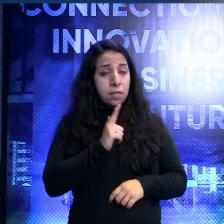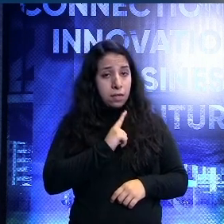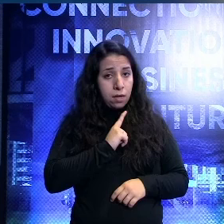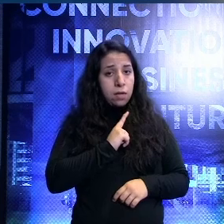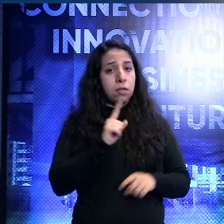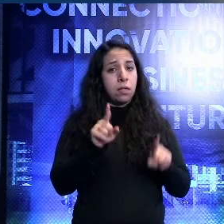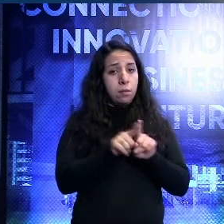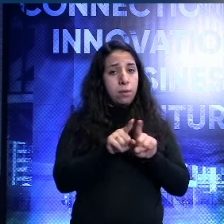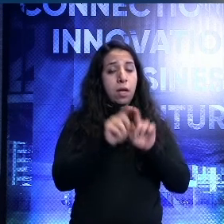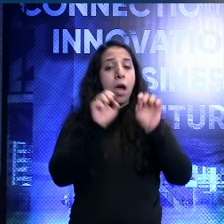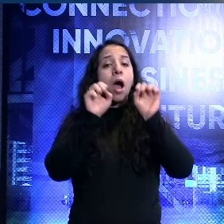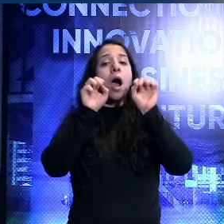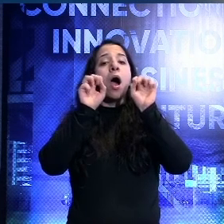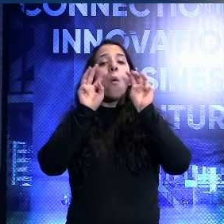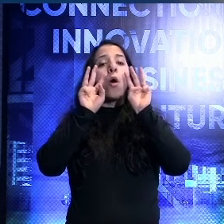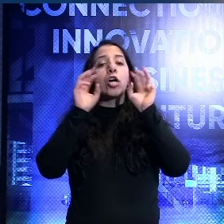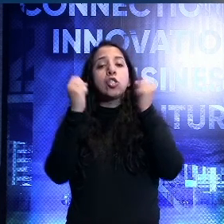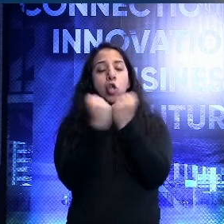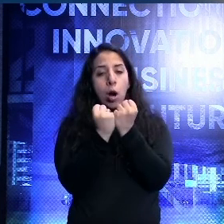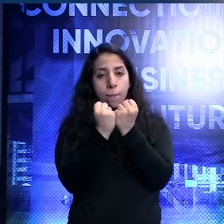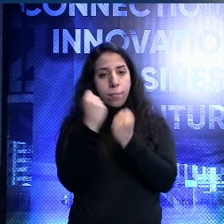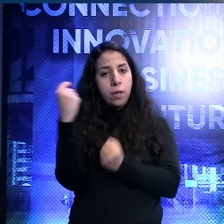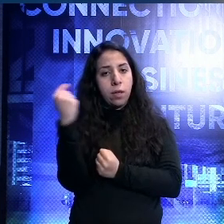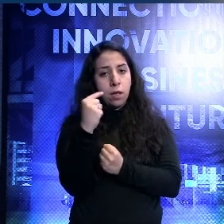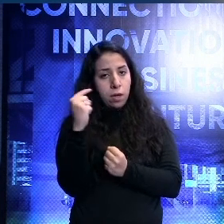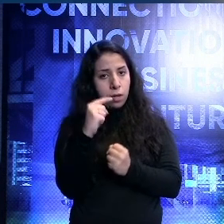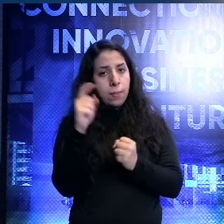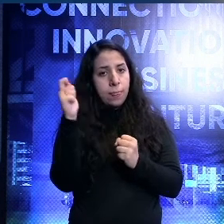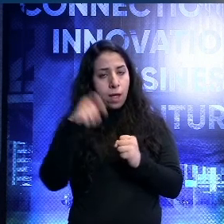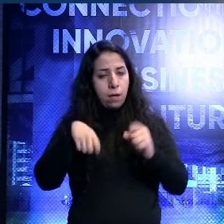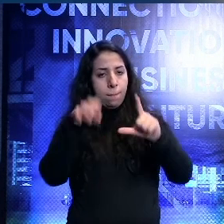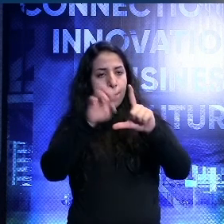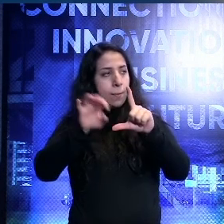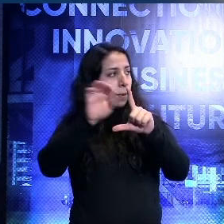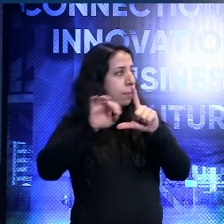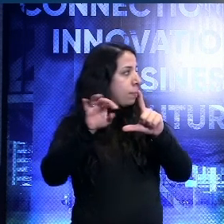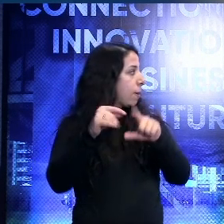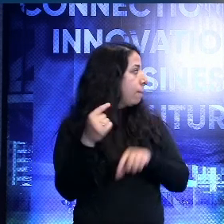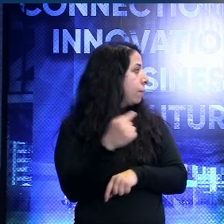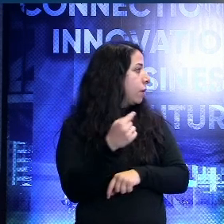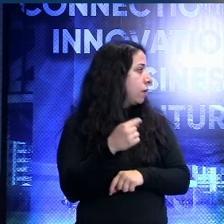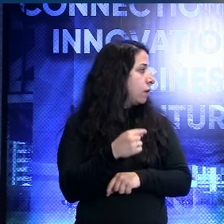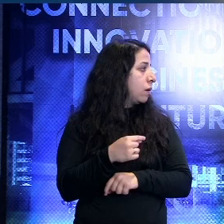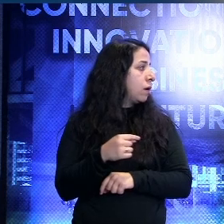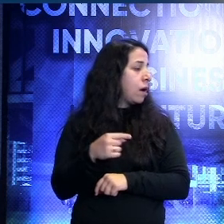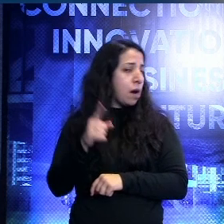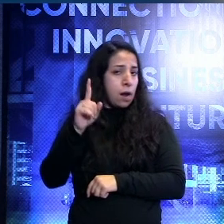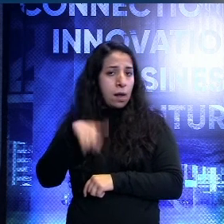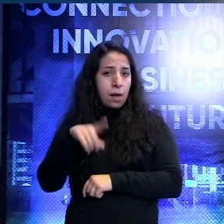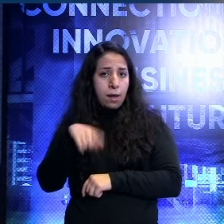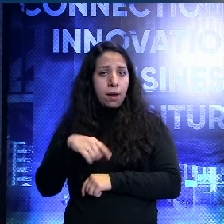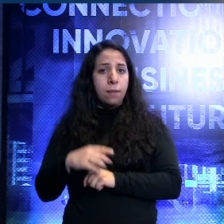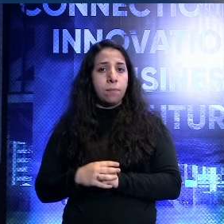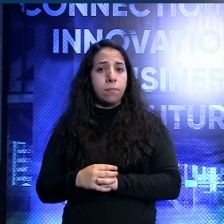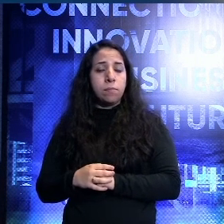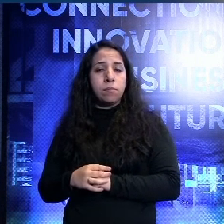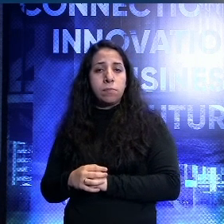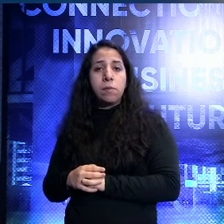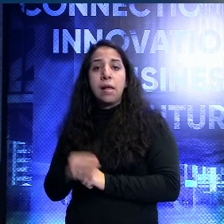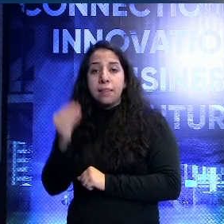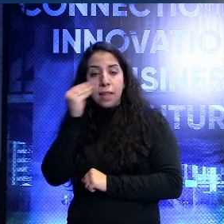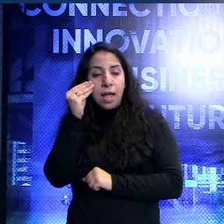podem escanear o trem aí para poder rodar esse workshop. É um workshop que faz esses